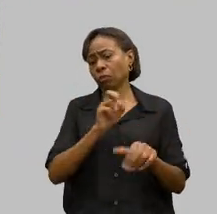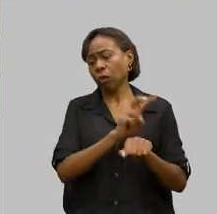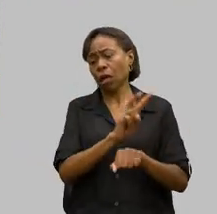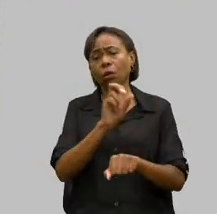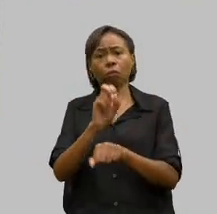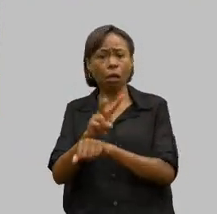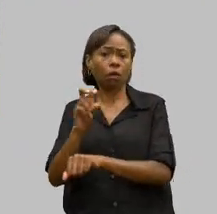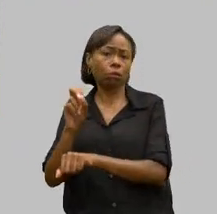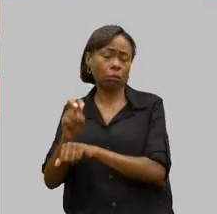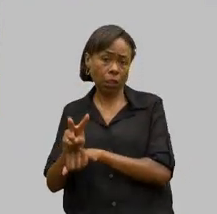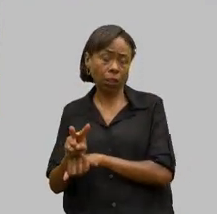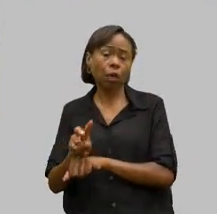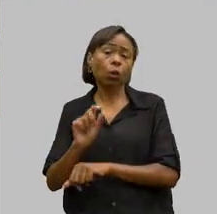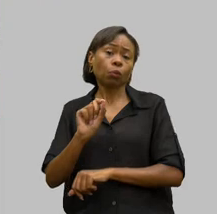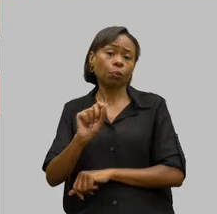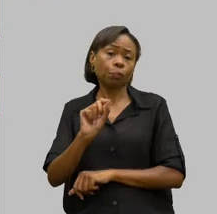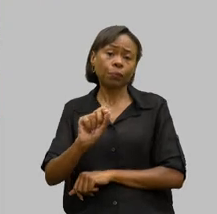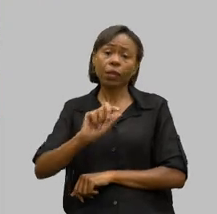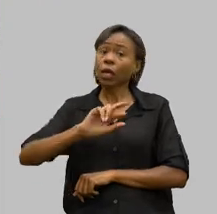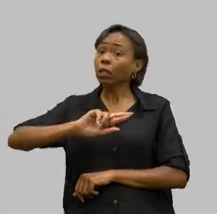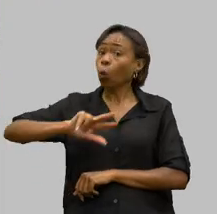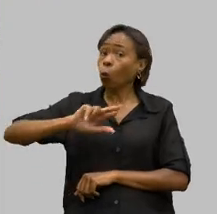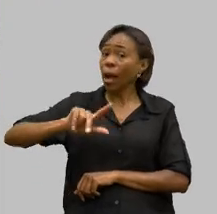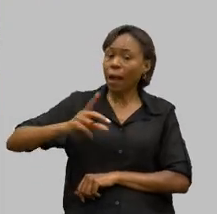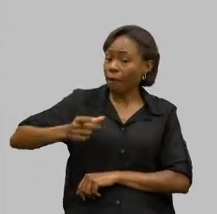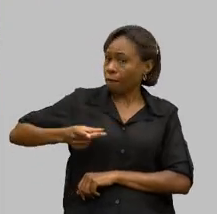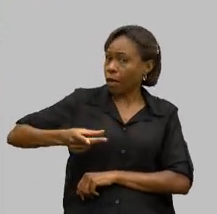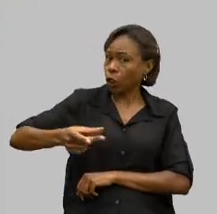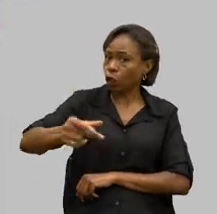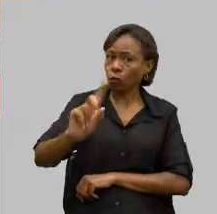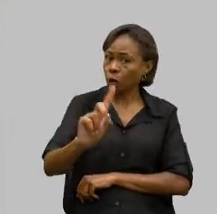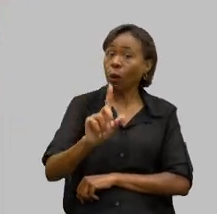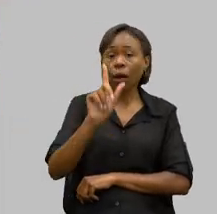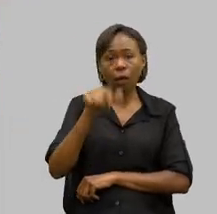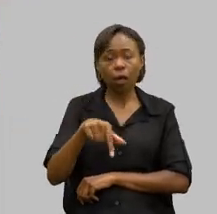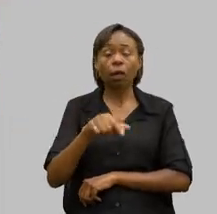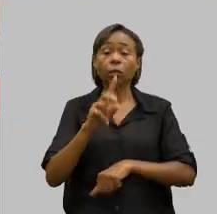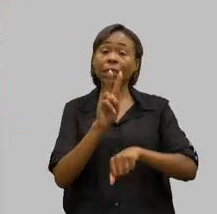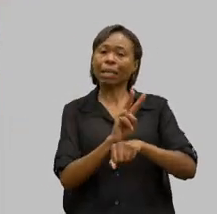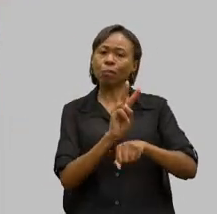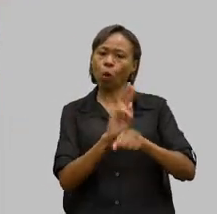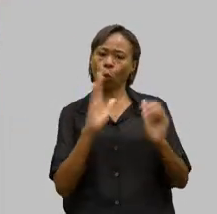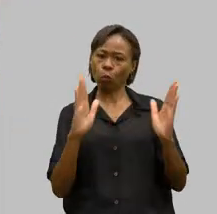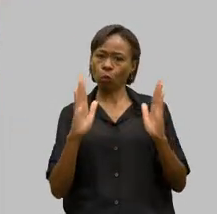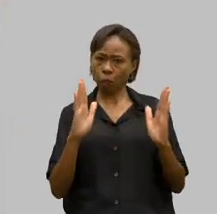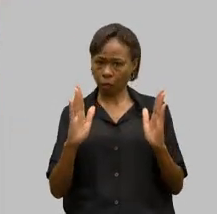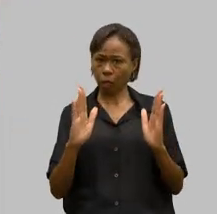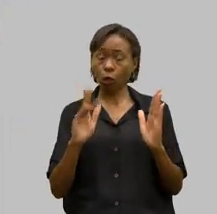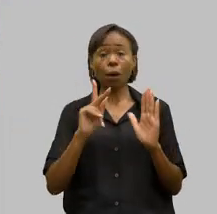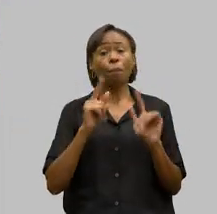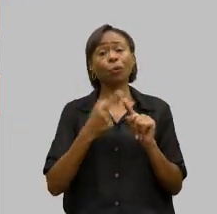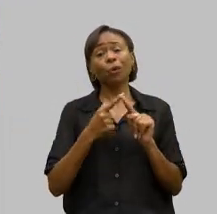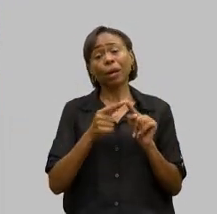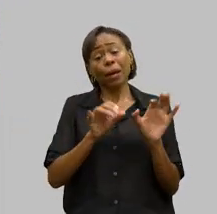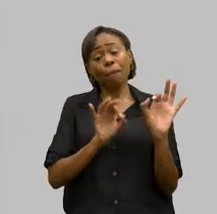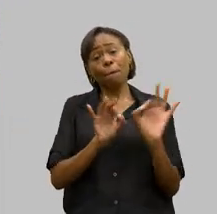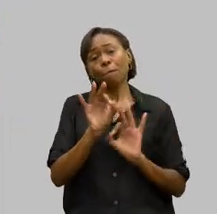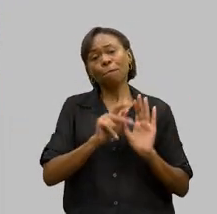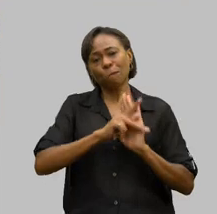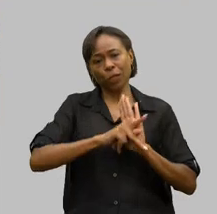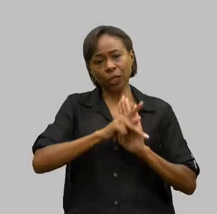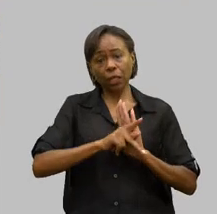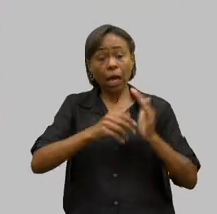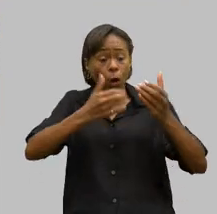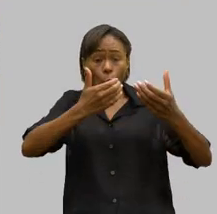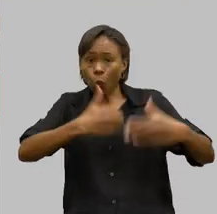são, vamos dizer assim, cargos efetivos, são temporários, que são projetos que não tem como a gente fazer um concurso para